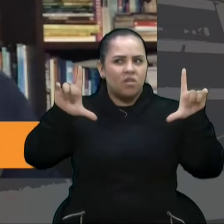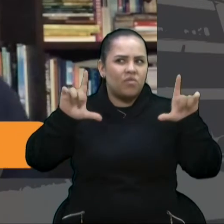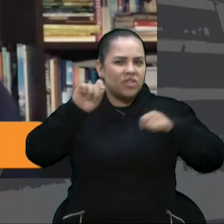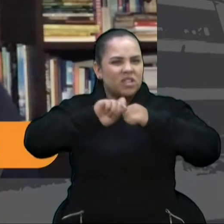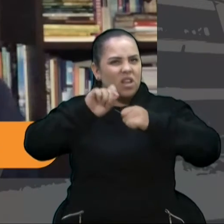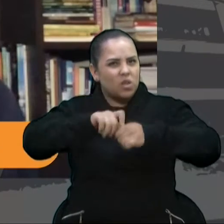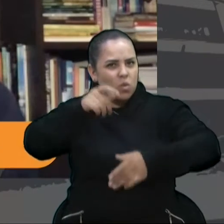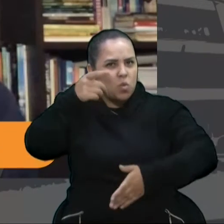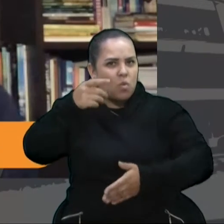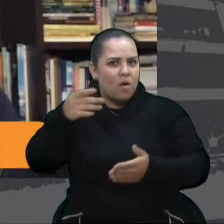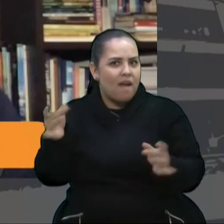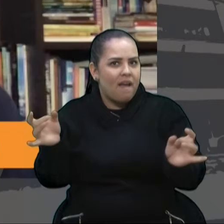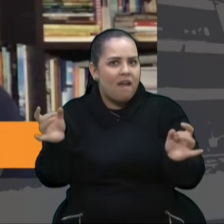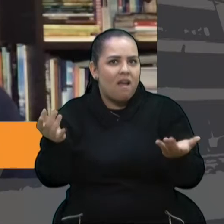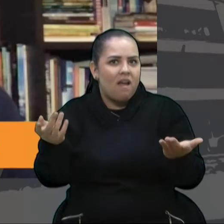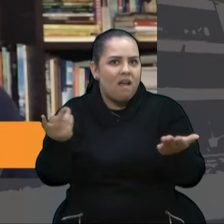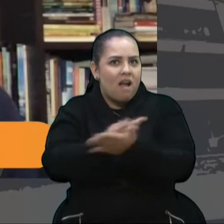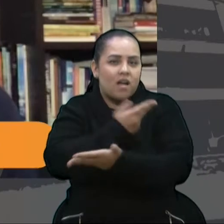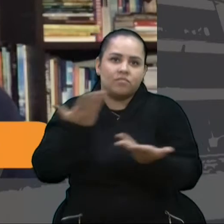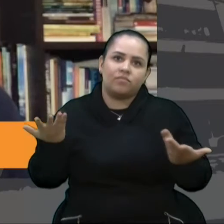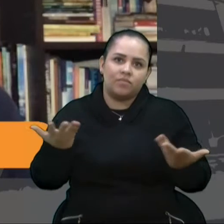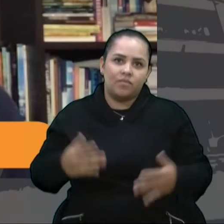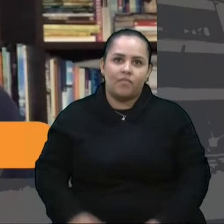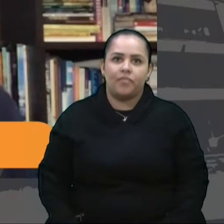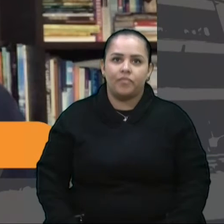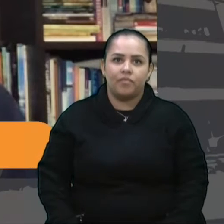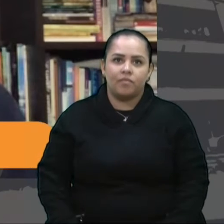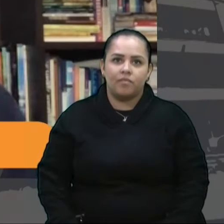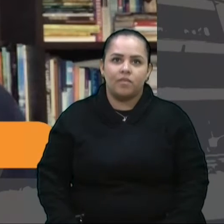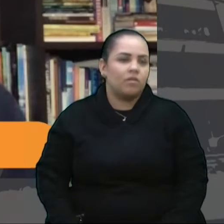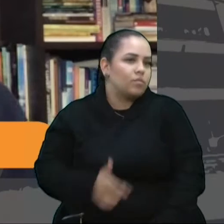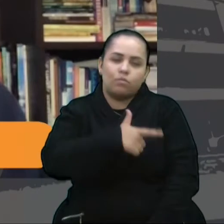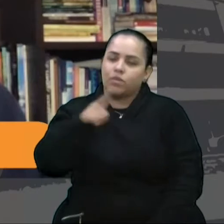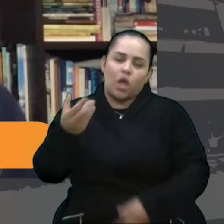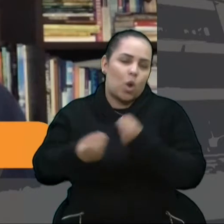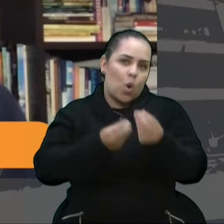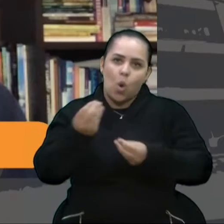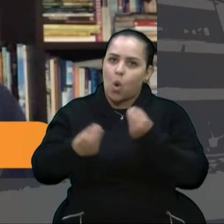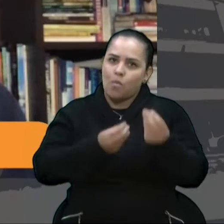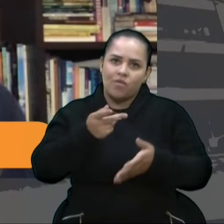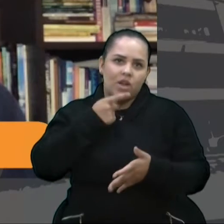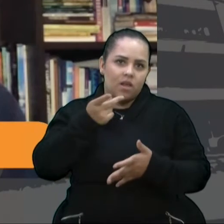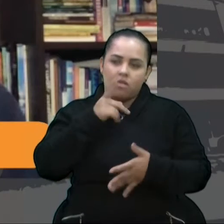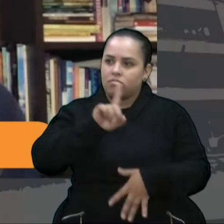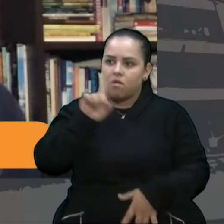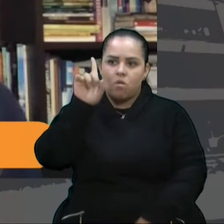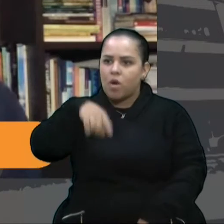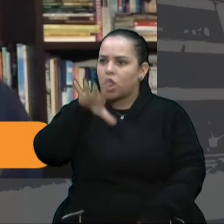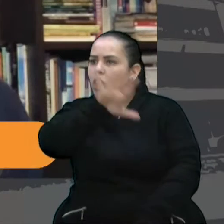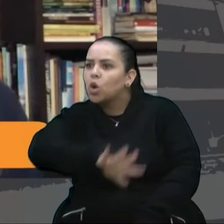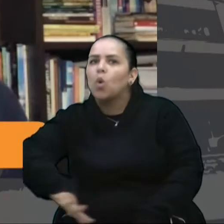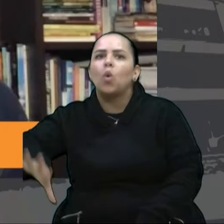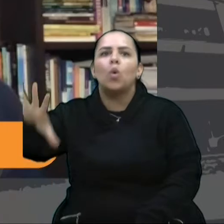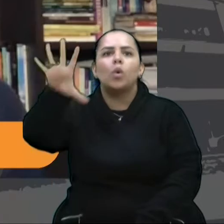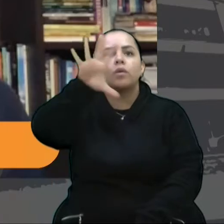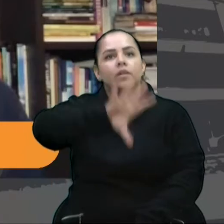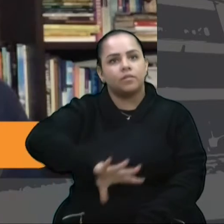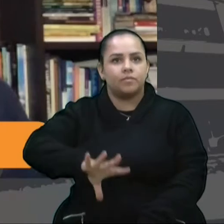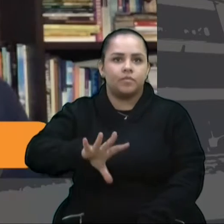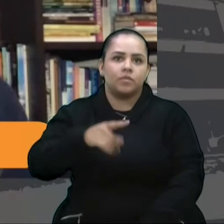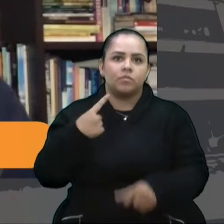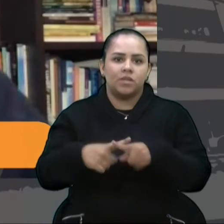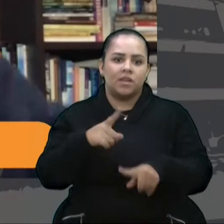Bom, generalizar é terrível. Sim. Não dá para generalizar. Né? Nós teremos que analisar